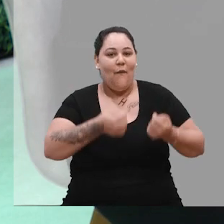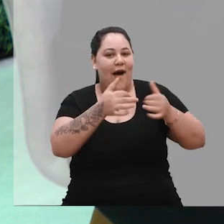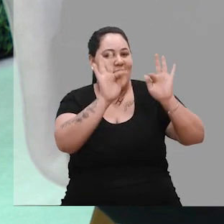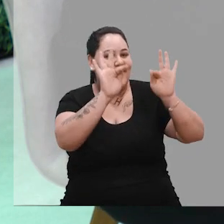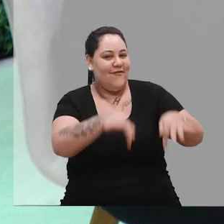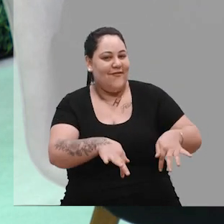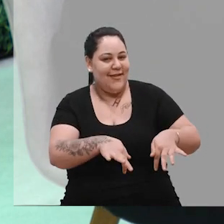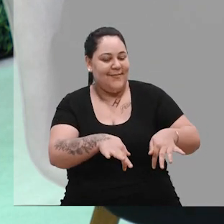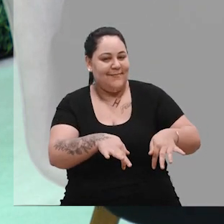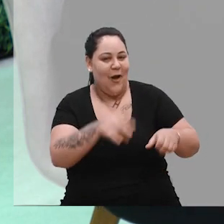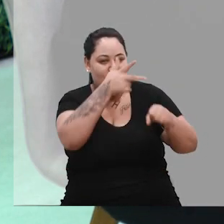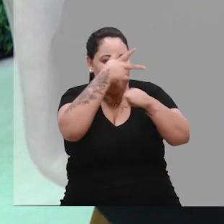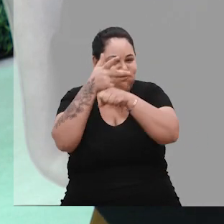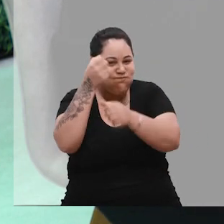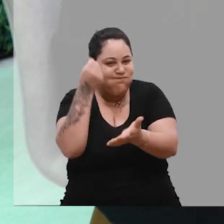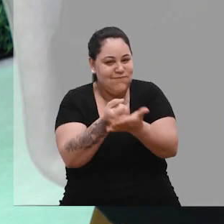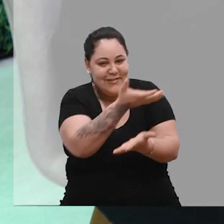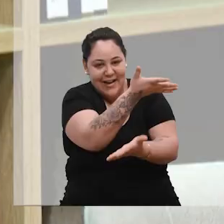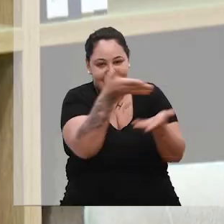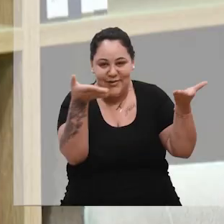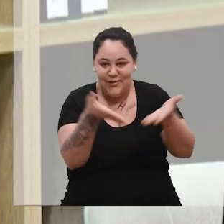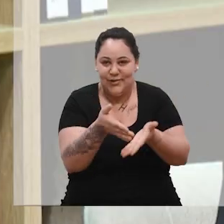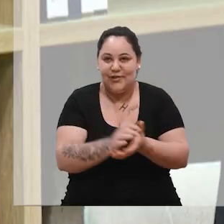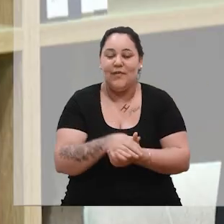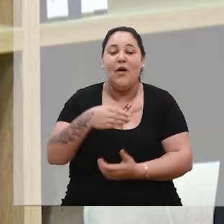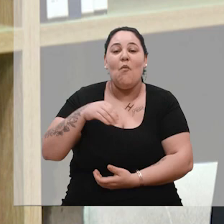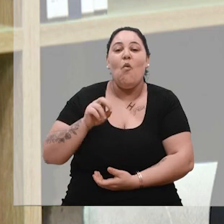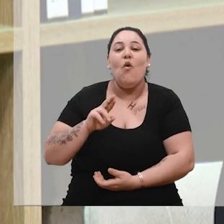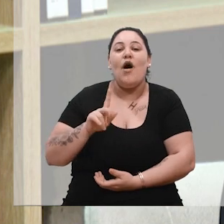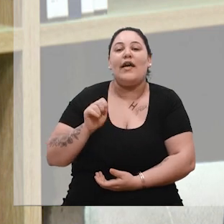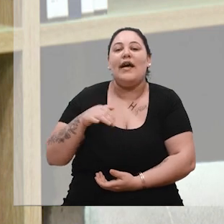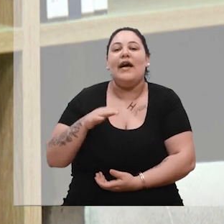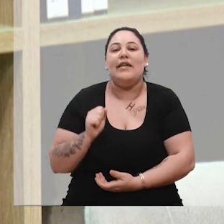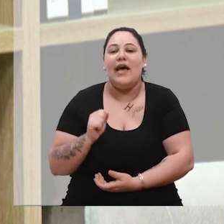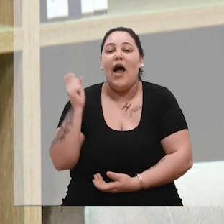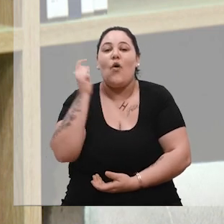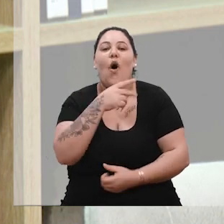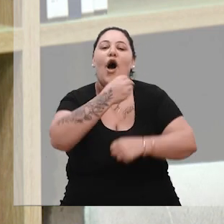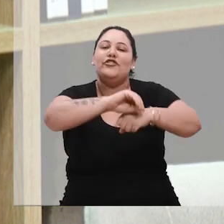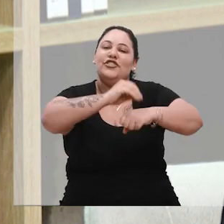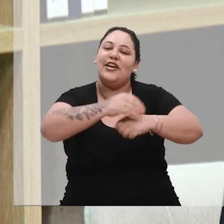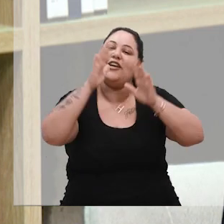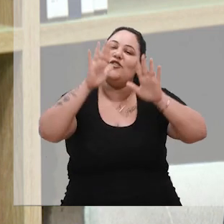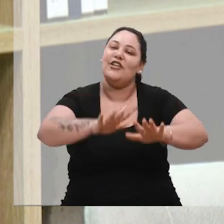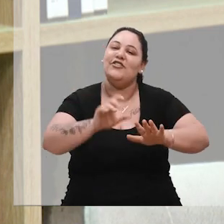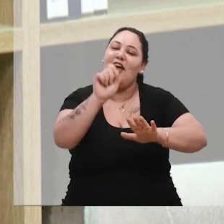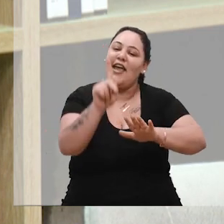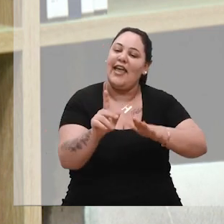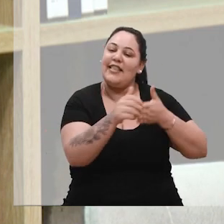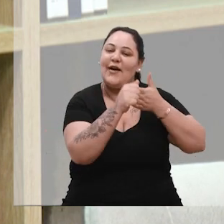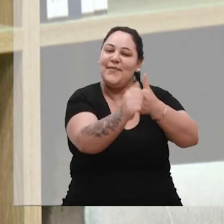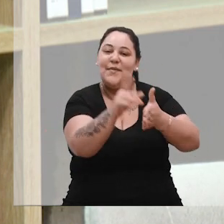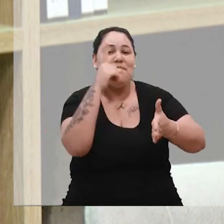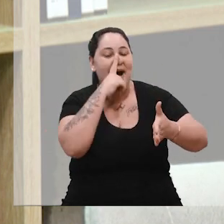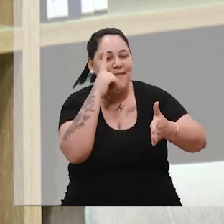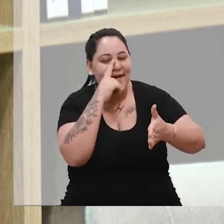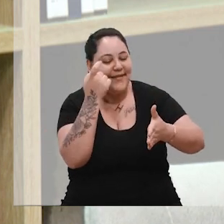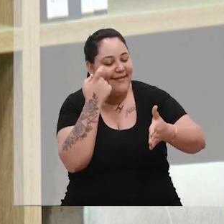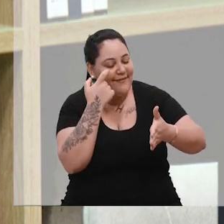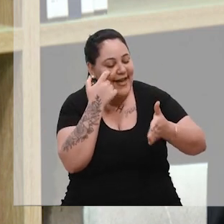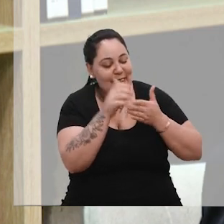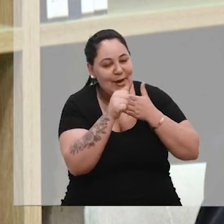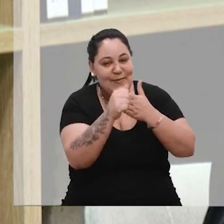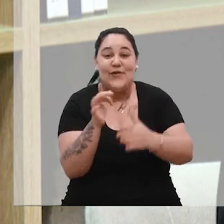reta final do videocast de hoje. Morgana, qual é a dica que você deixa para quem está nos acompanhando, mamães que estão nos